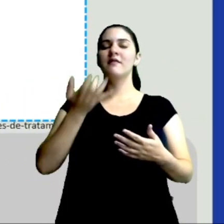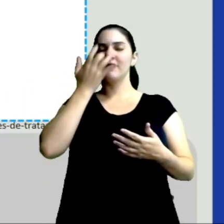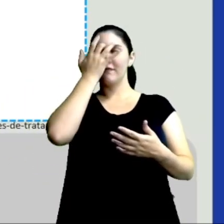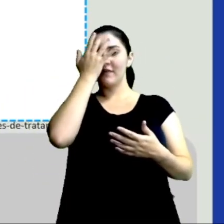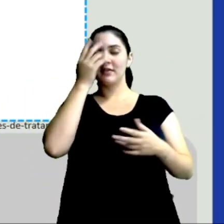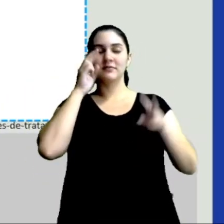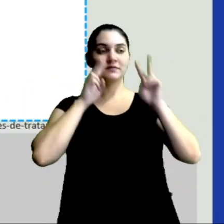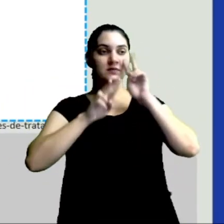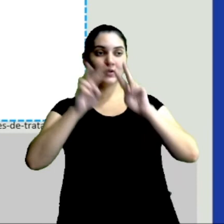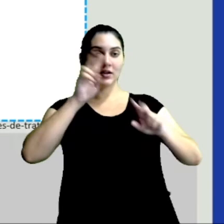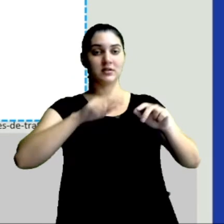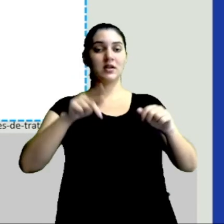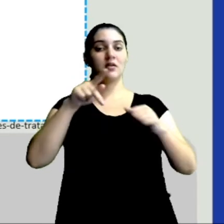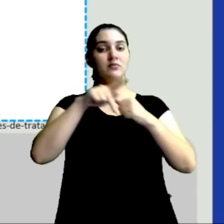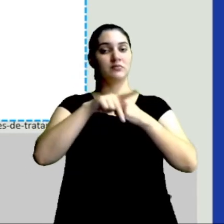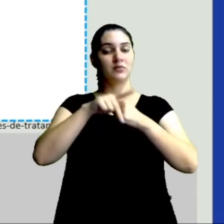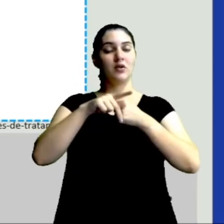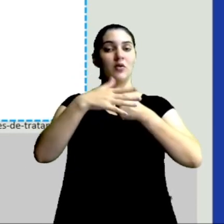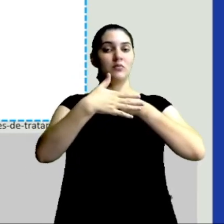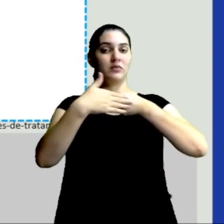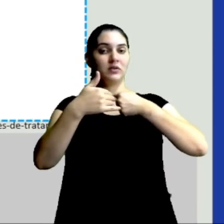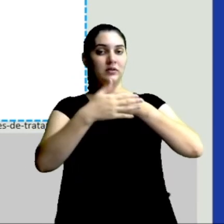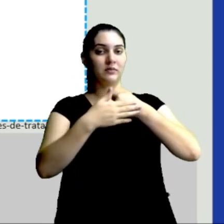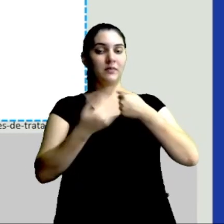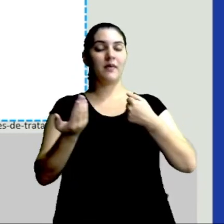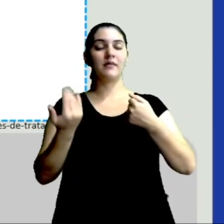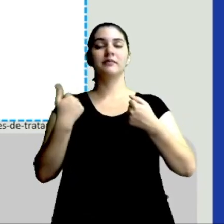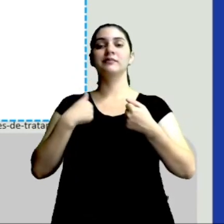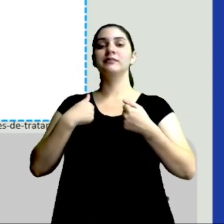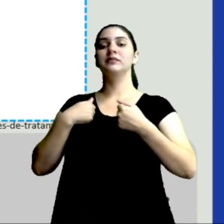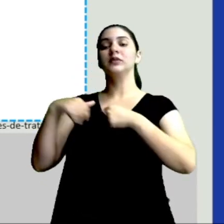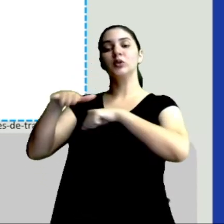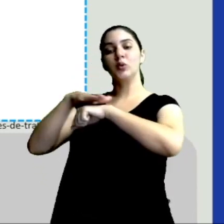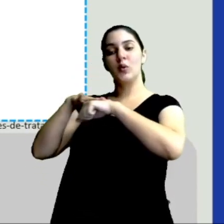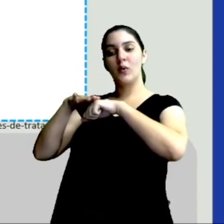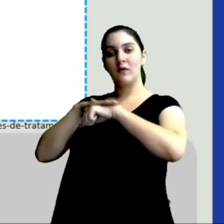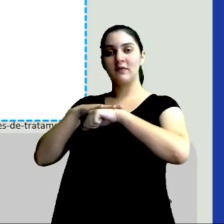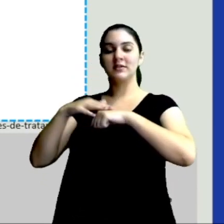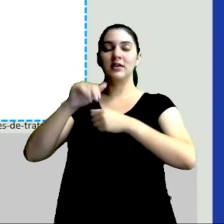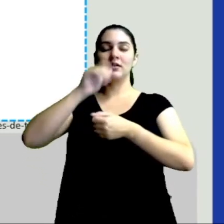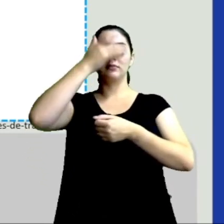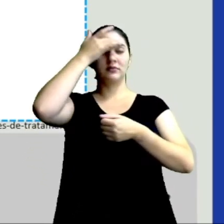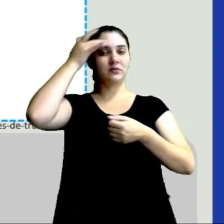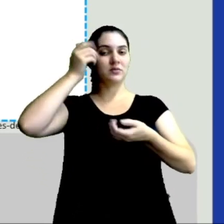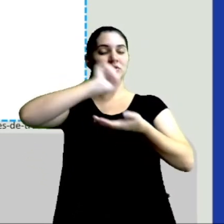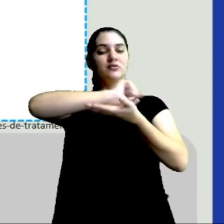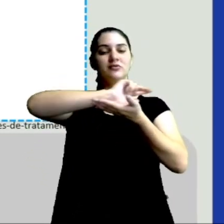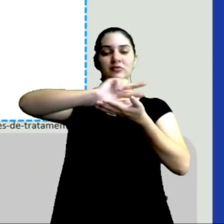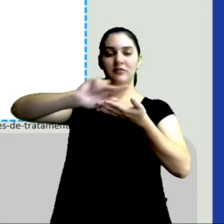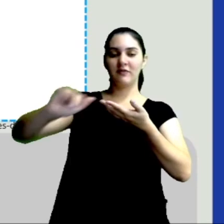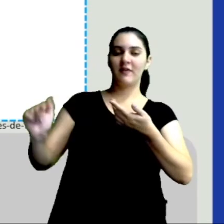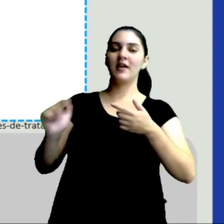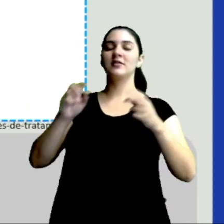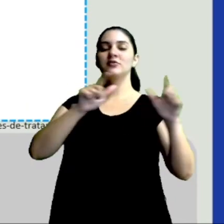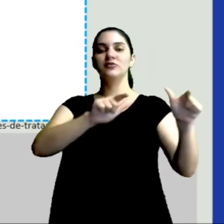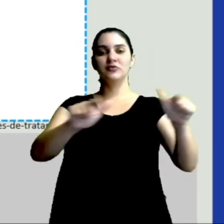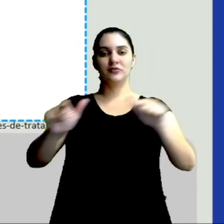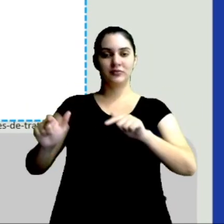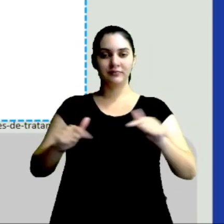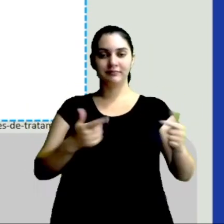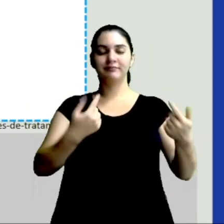pronomes de tratamentos para nos referirmos às pessoas nas mais diversas situações de comunicação. Em